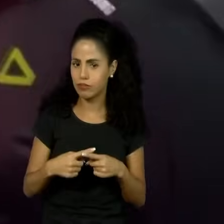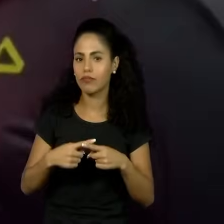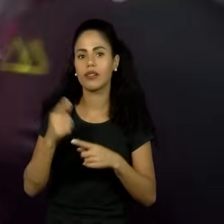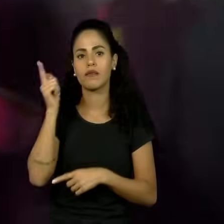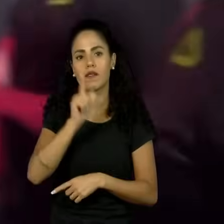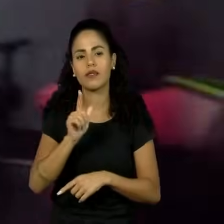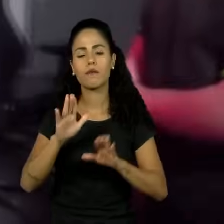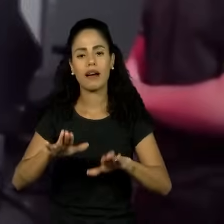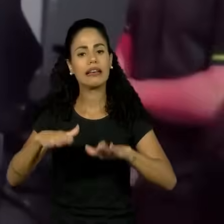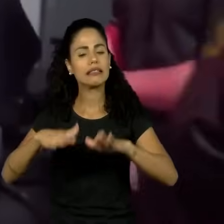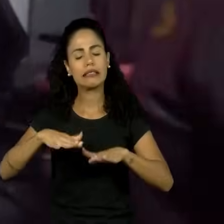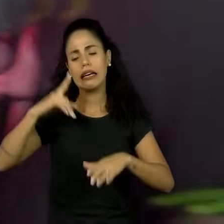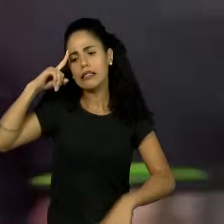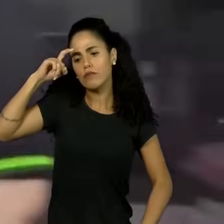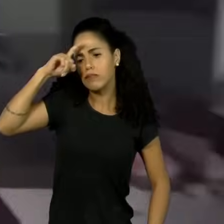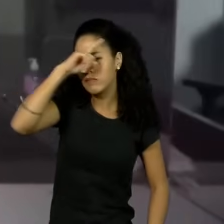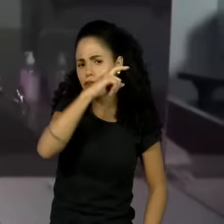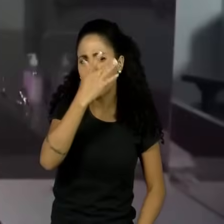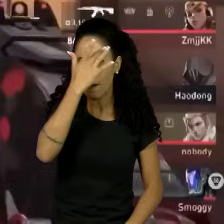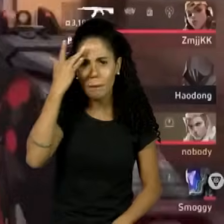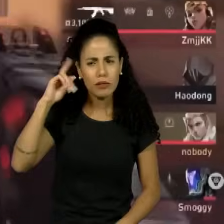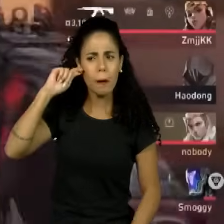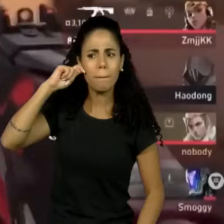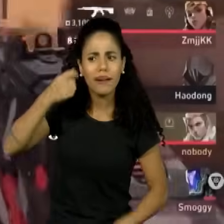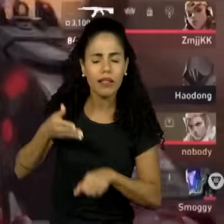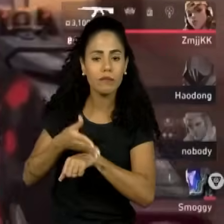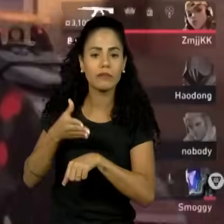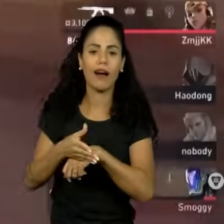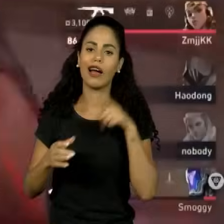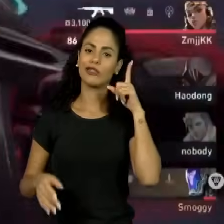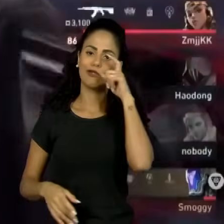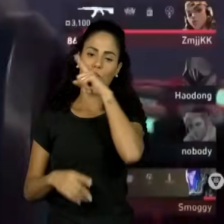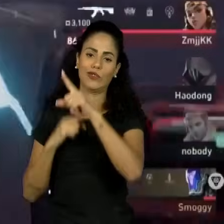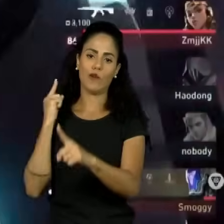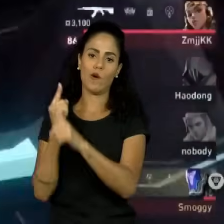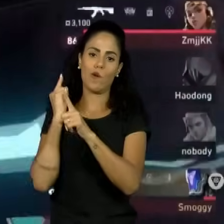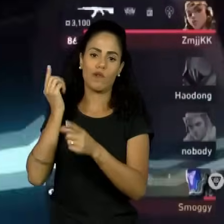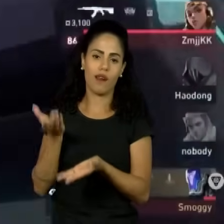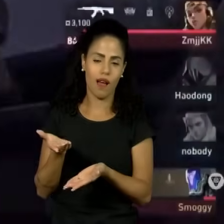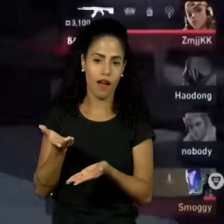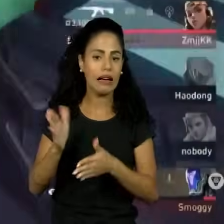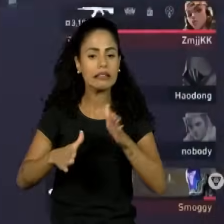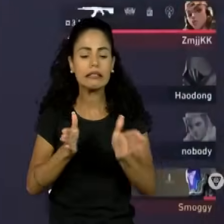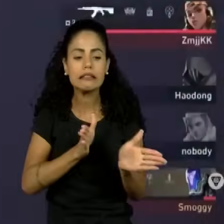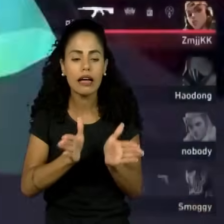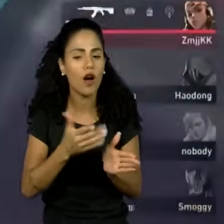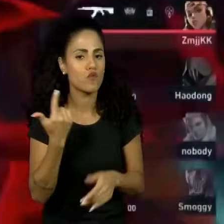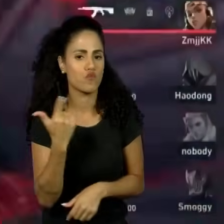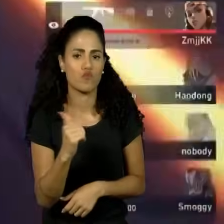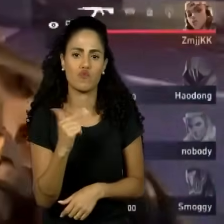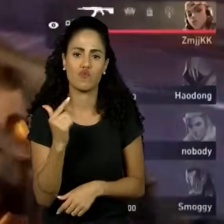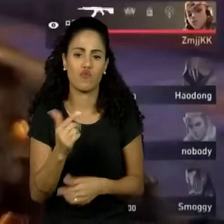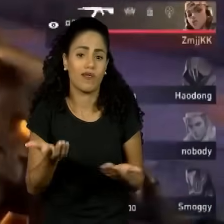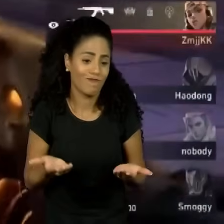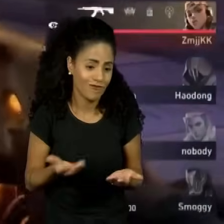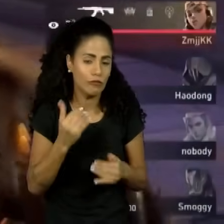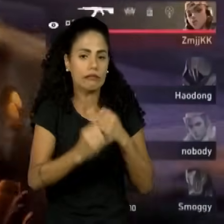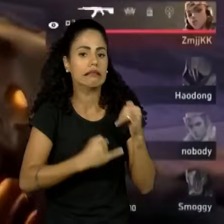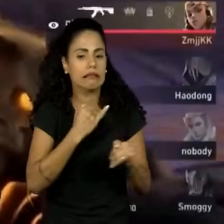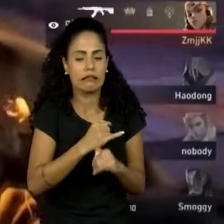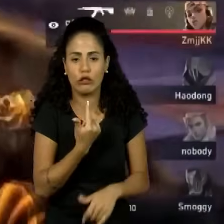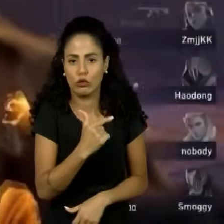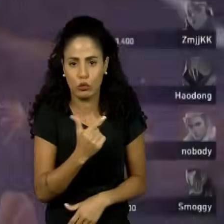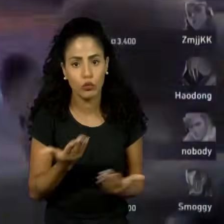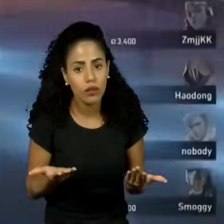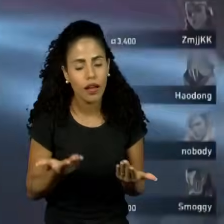é muito difícil ver gente negra nos torneios. A molecada talvez não tenha acesso. Eu queria lutar muito para que tenhamos mais projetos